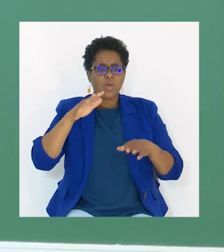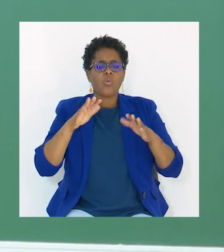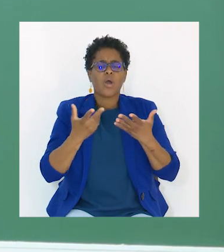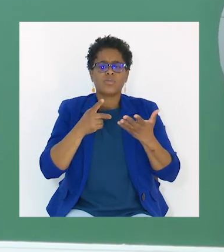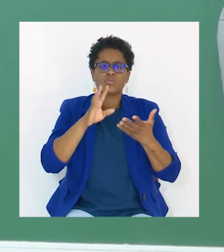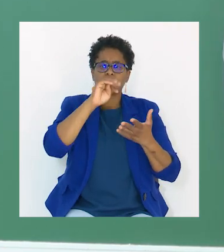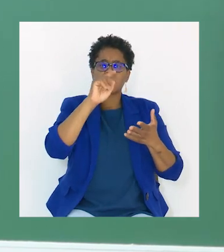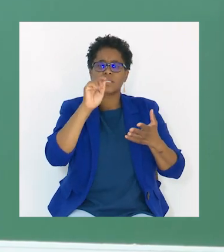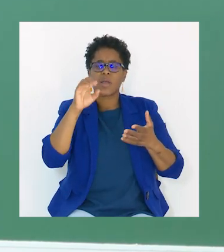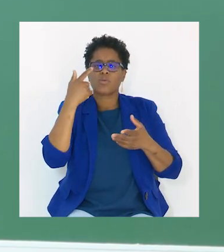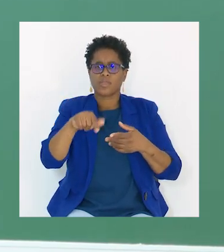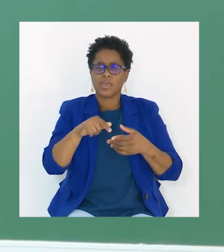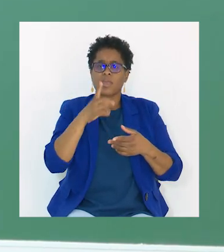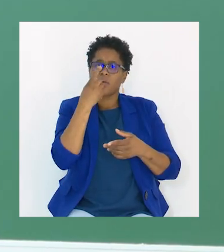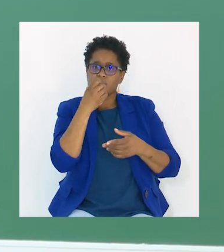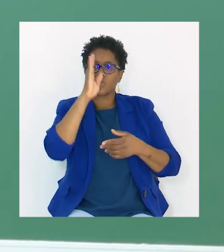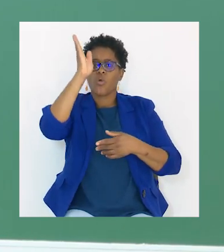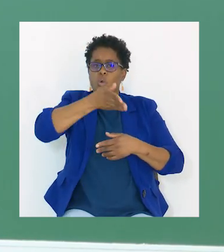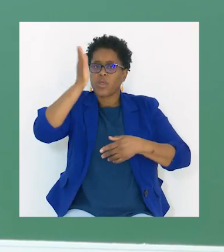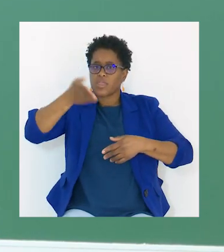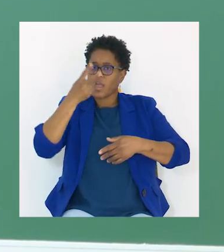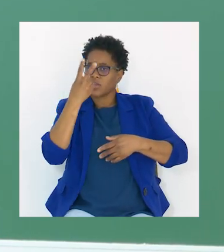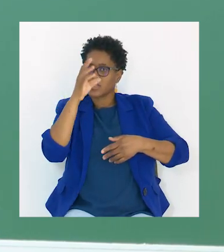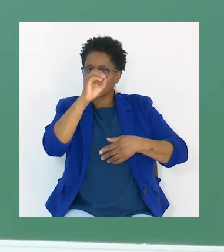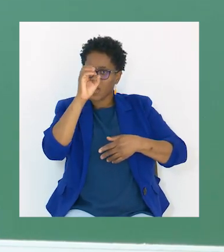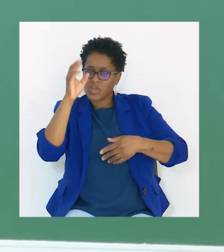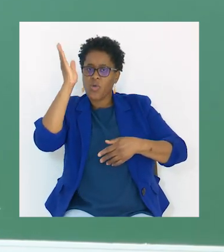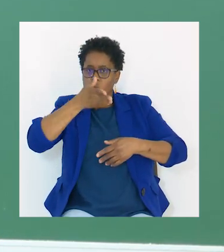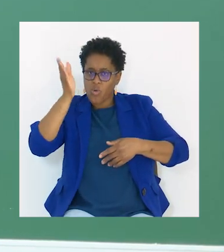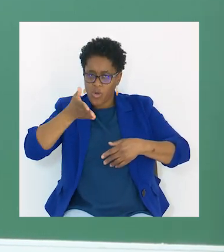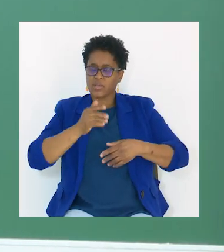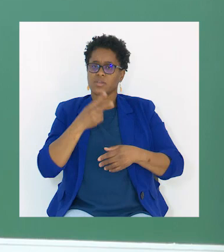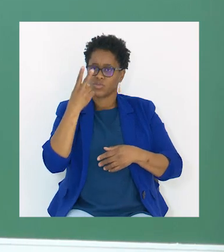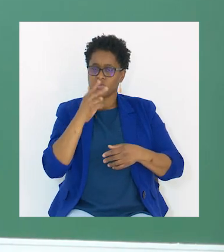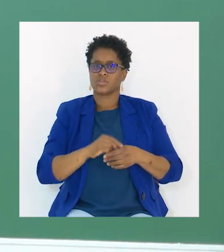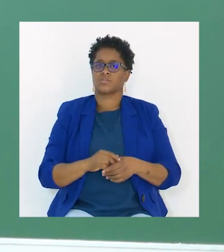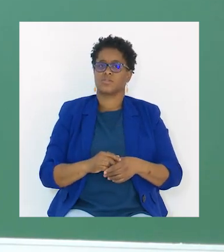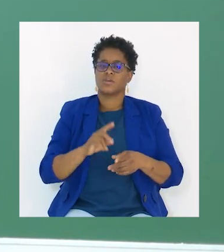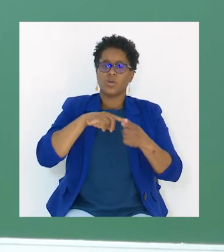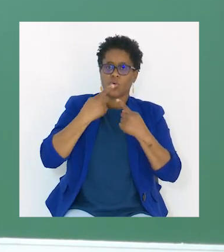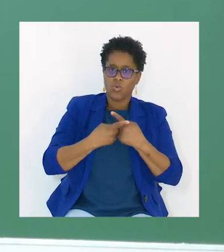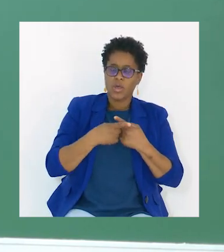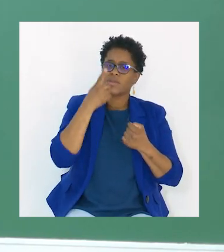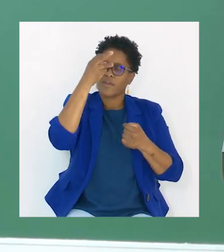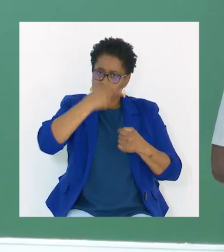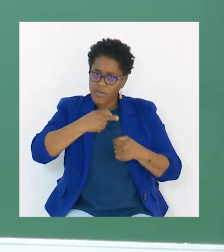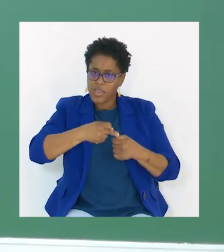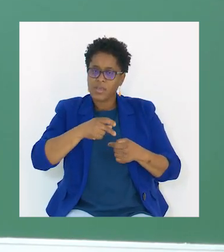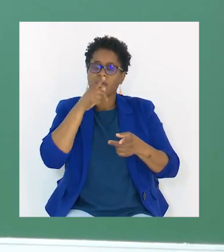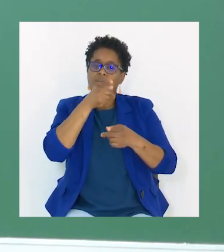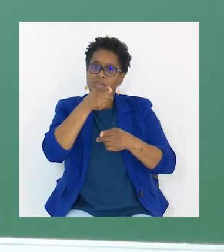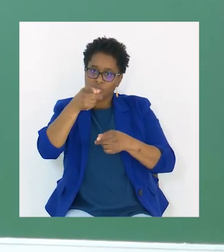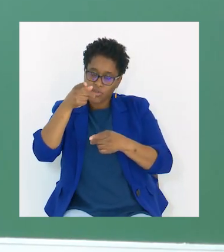é preciso cortar os 2 zeros. E o ano que sobrar